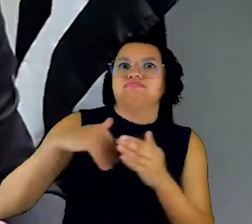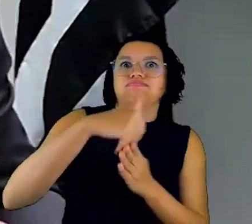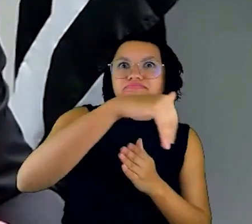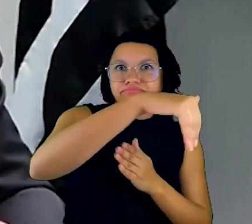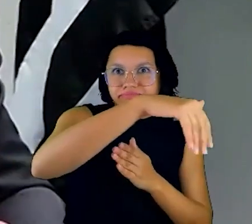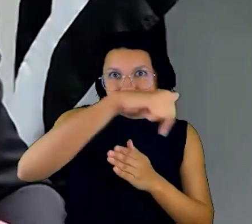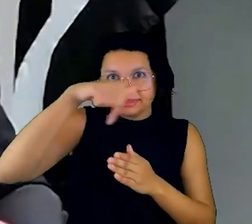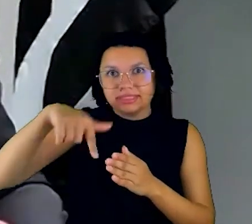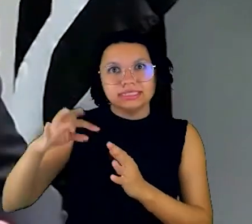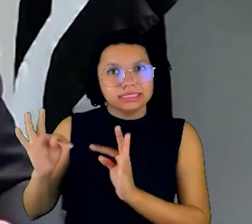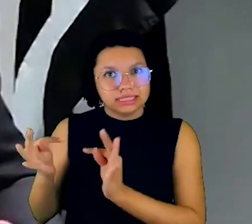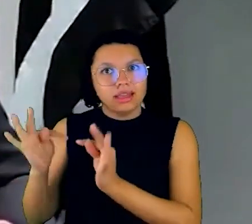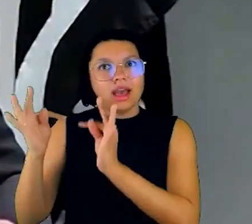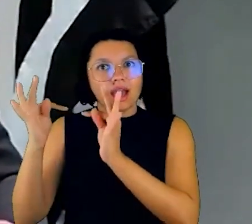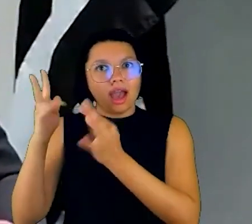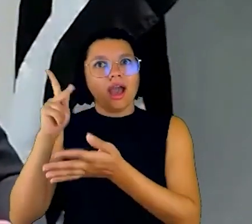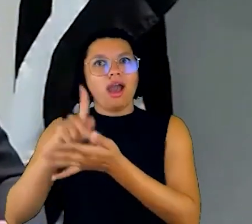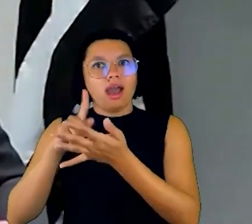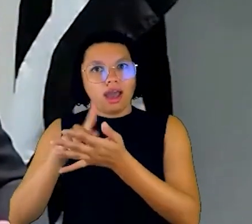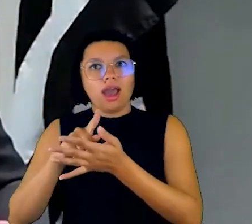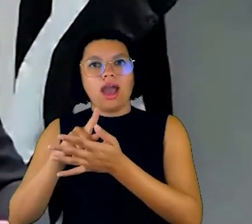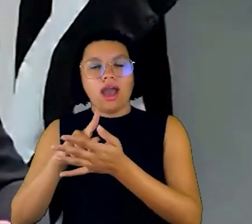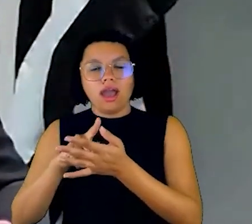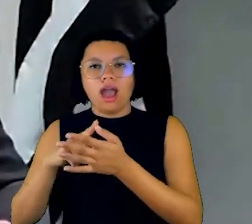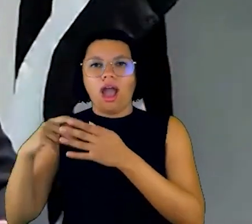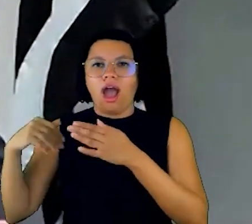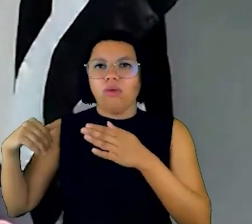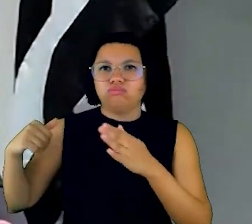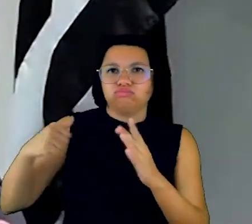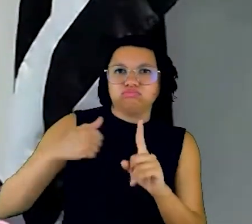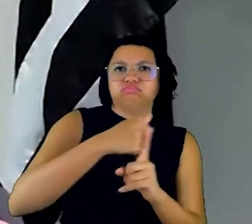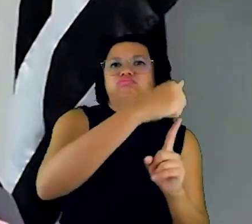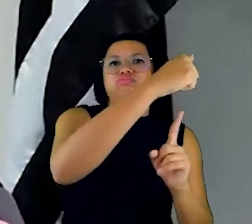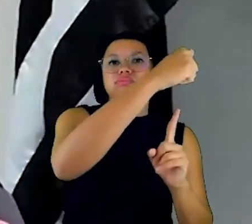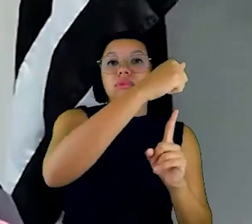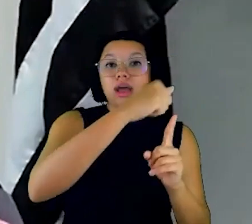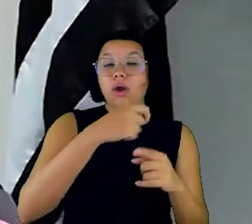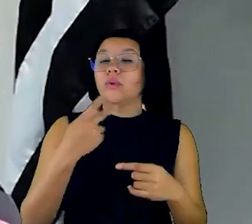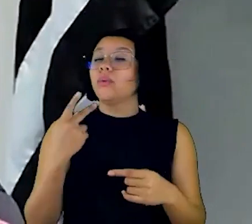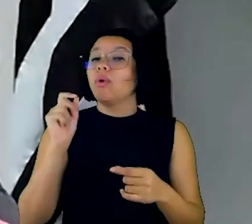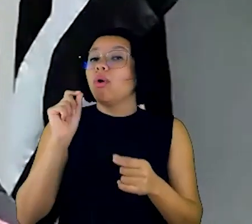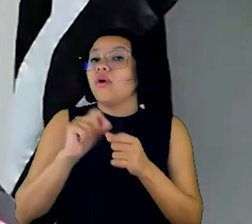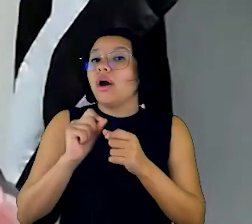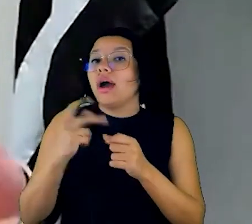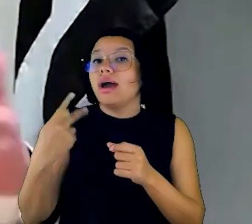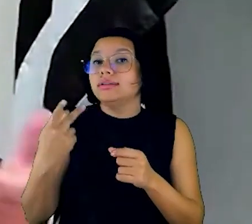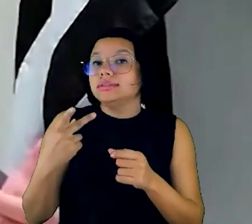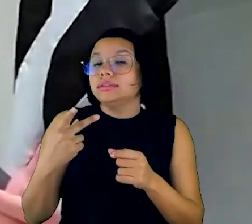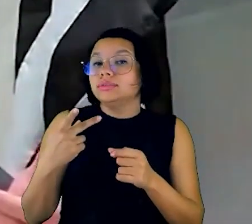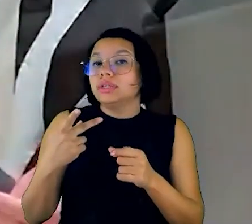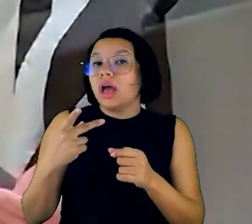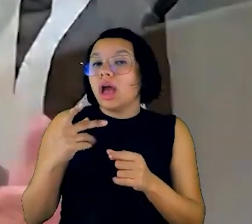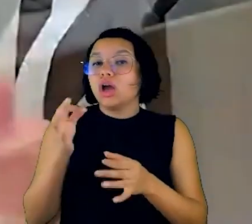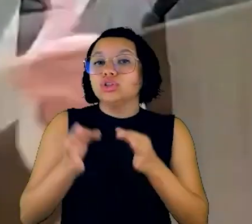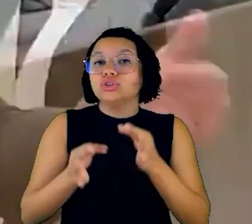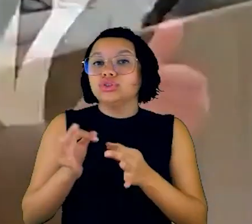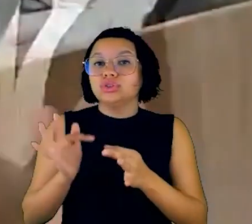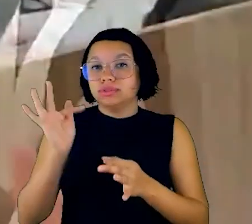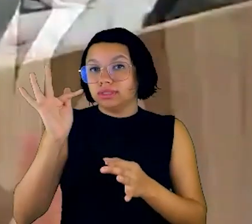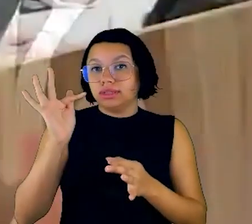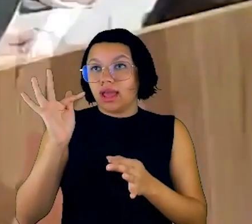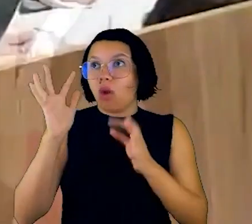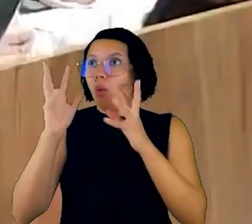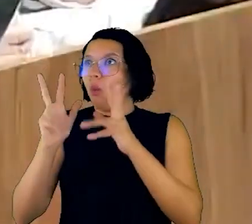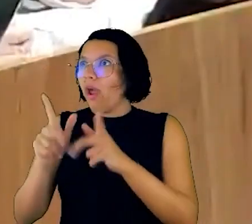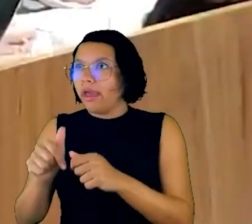atropelados por elas, verdadeiramente atropelados, porque o que nós fazemos na Justiça Federal, lamentavelmente, é tudo